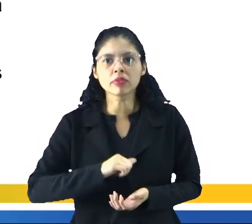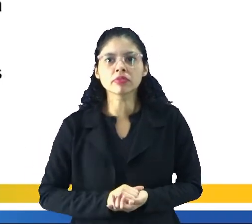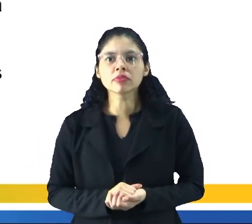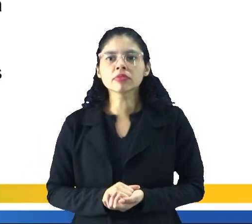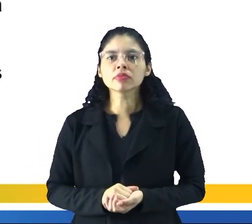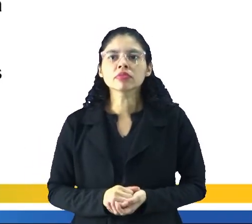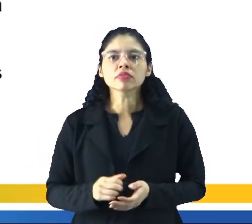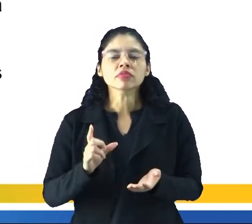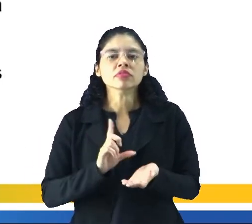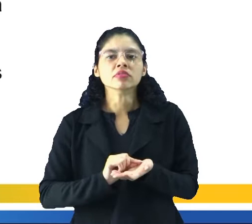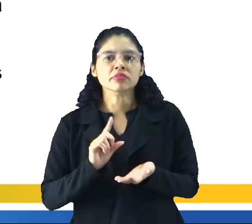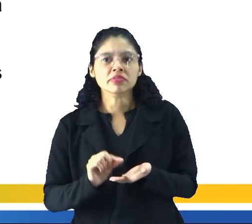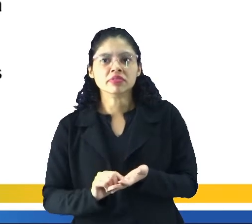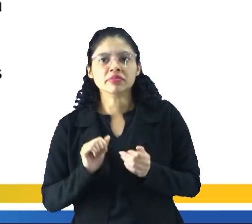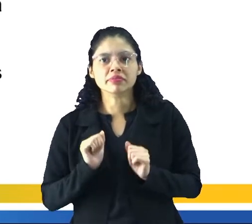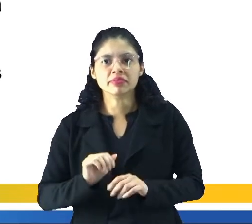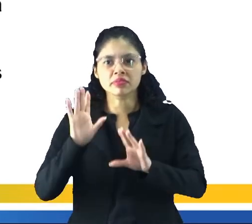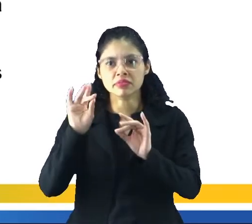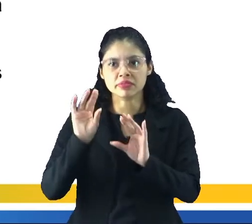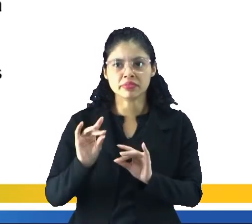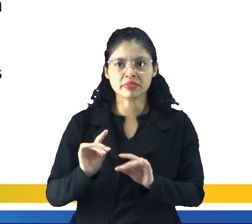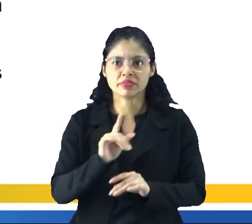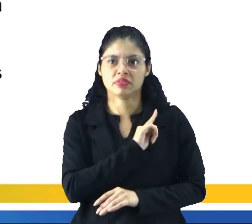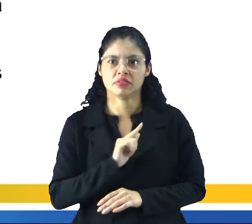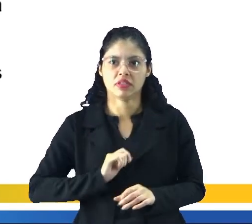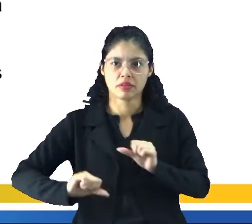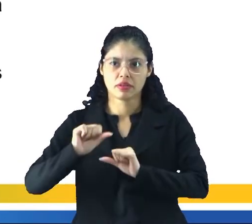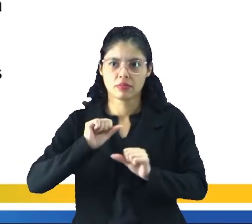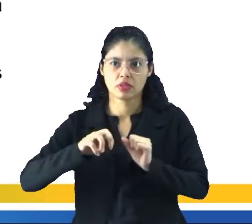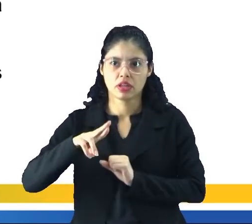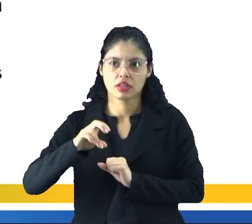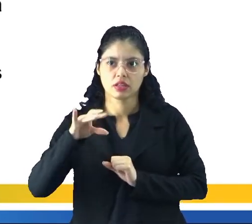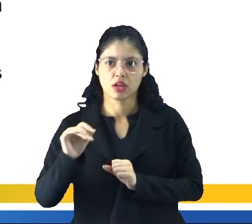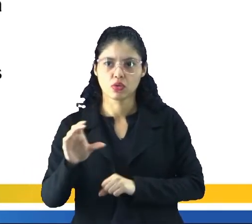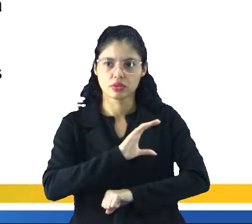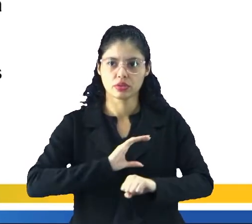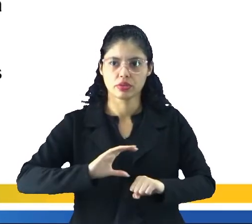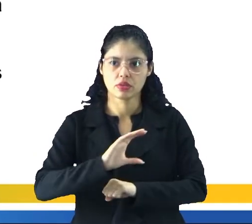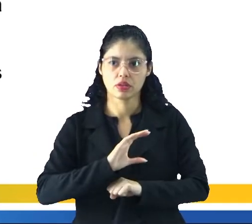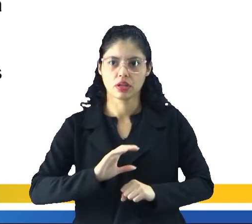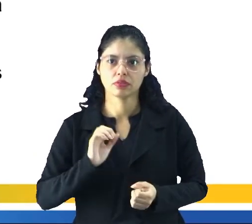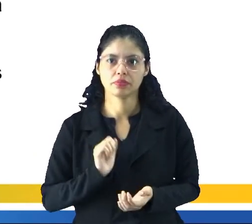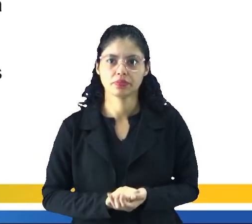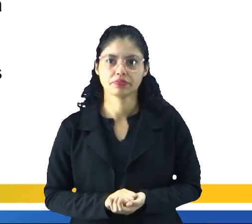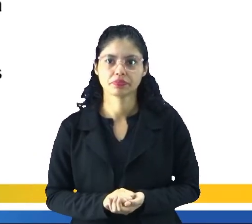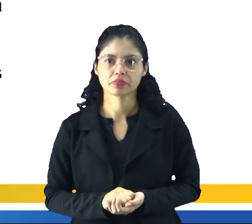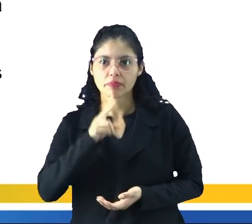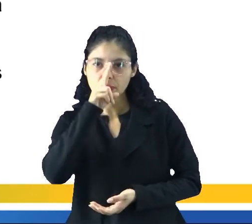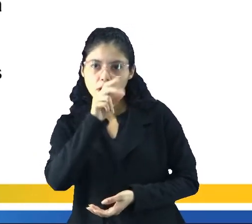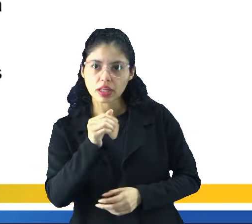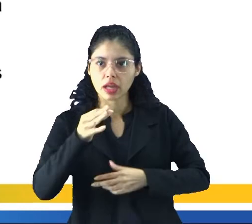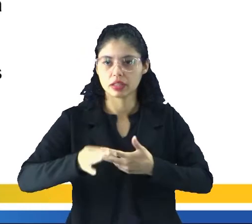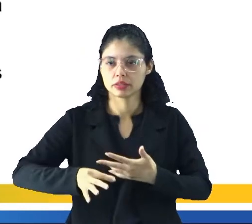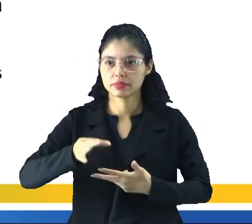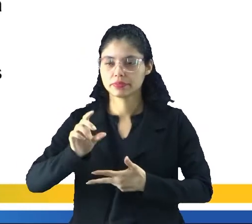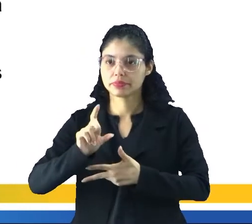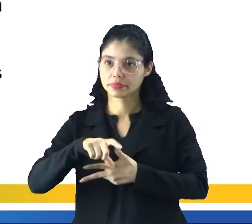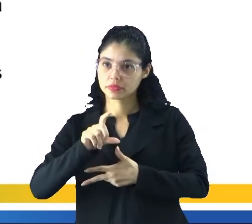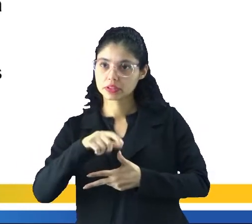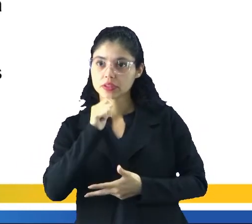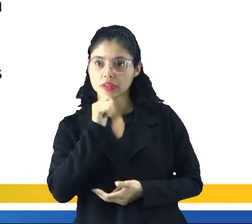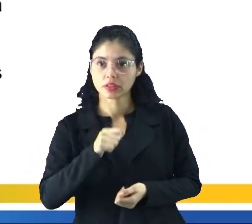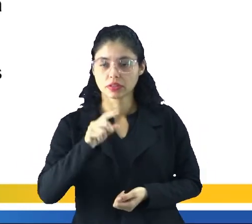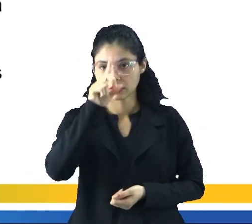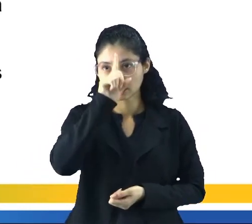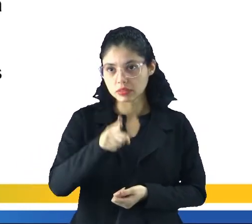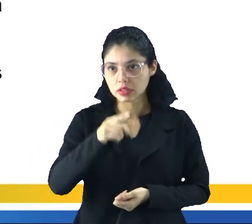os artigos a gente pode destacar: o governo foi transformado em uma monarquia constitucional. O poder executivo caberia ao